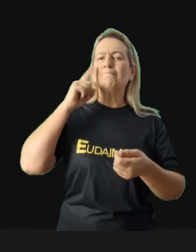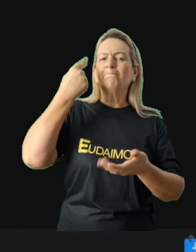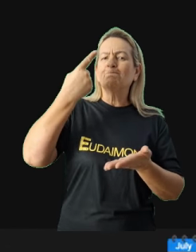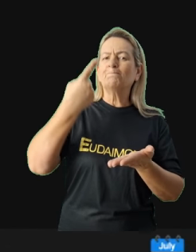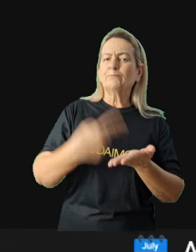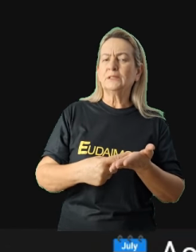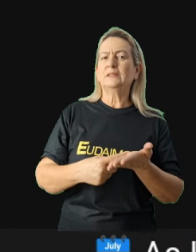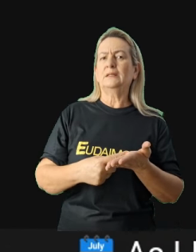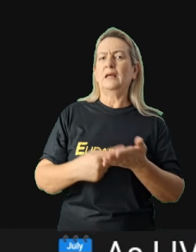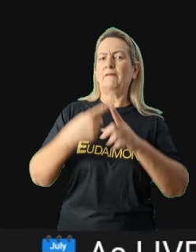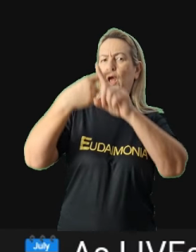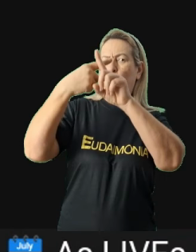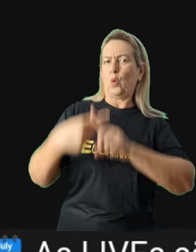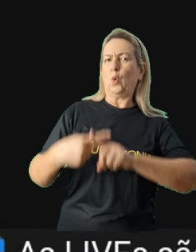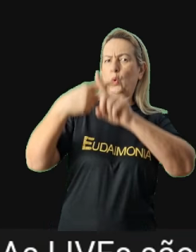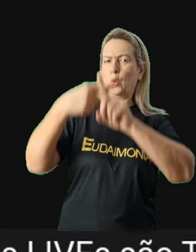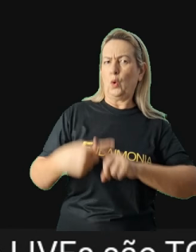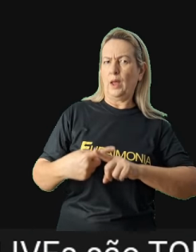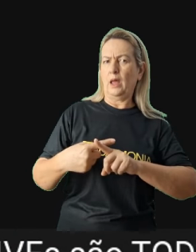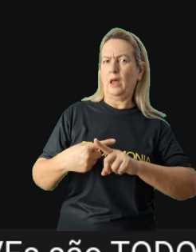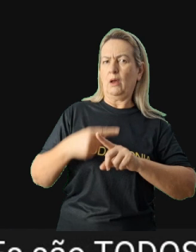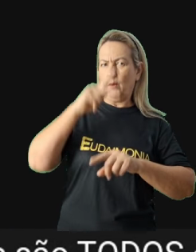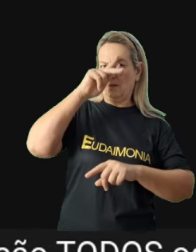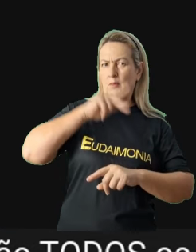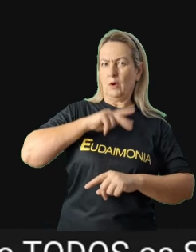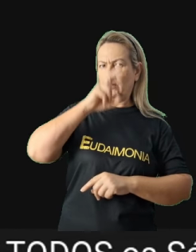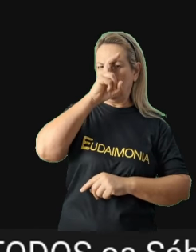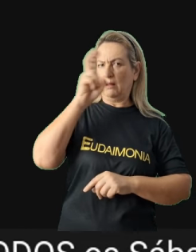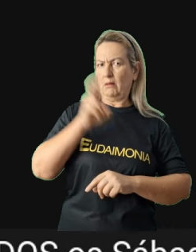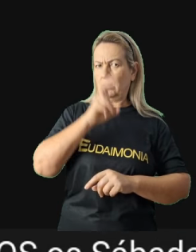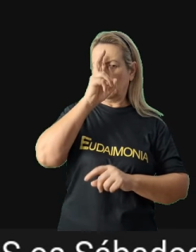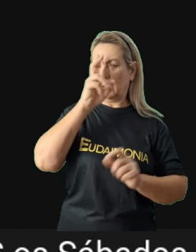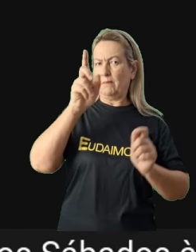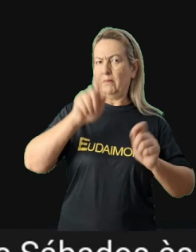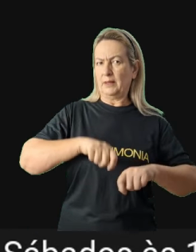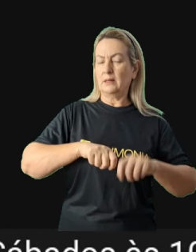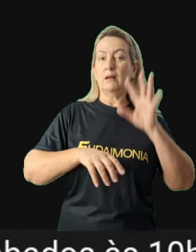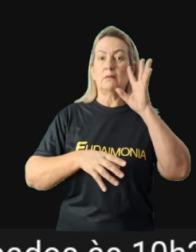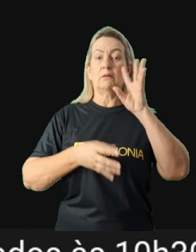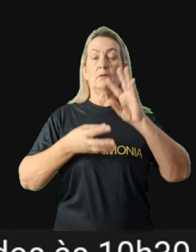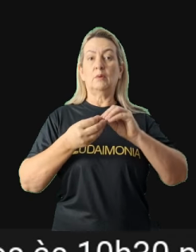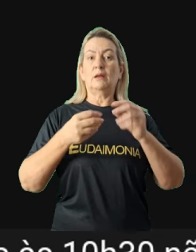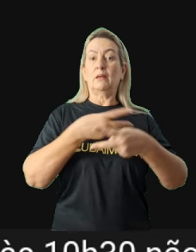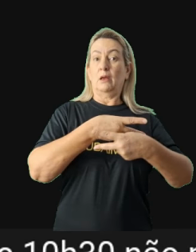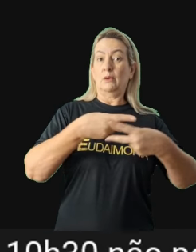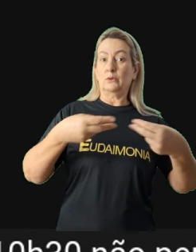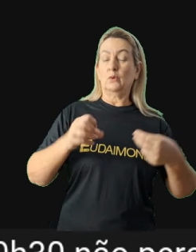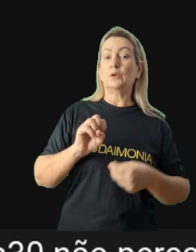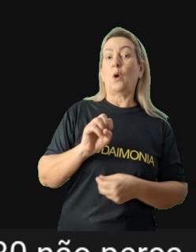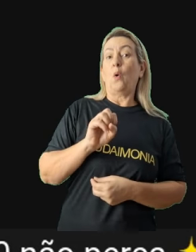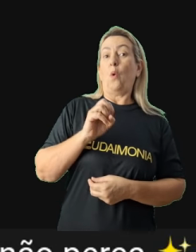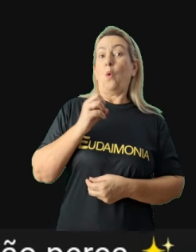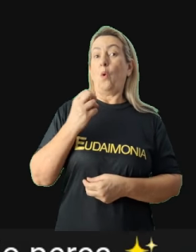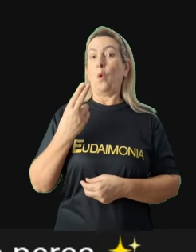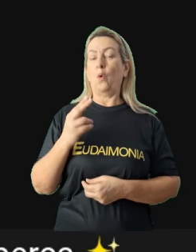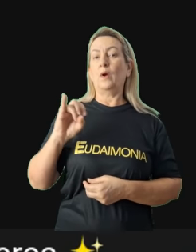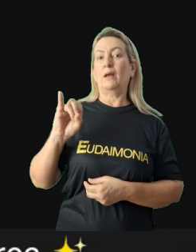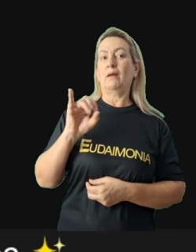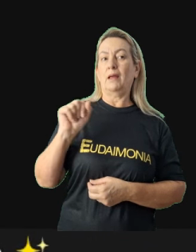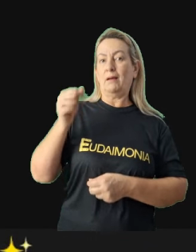precisa decidir se ela vai concorrer com a nossa inteligência, com a nossa capacidade de entender o mundo, ou se ela